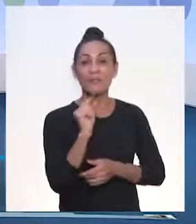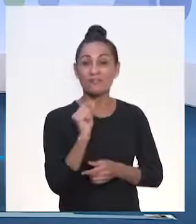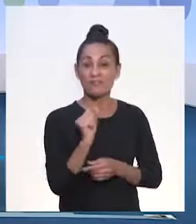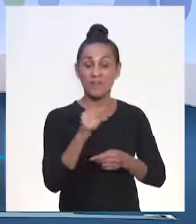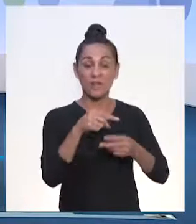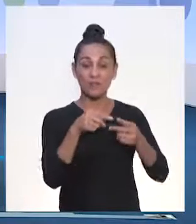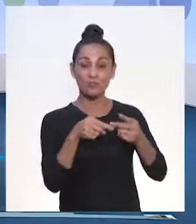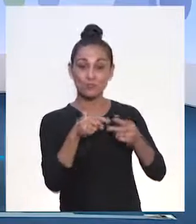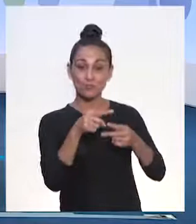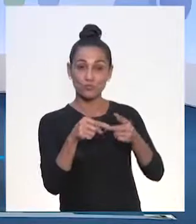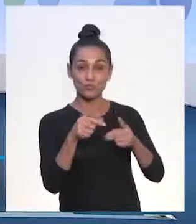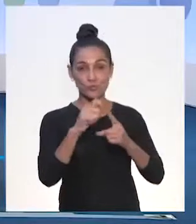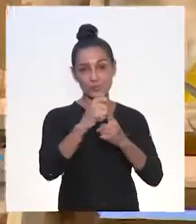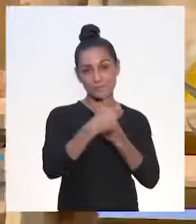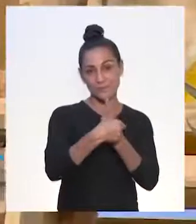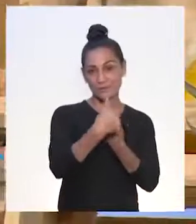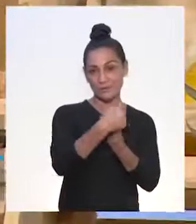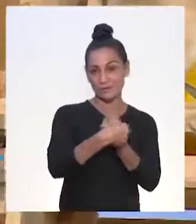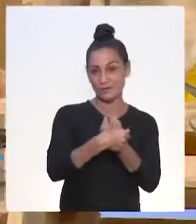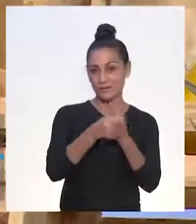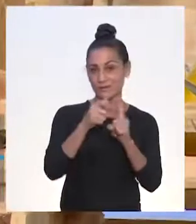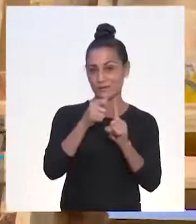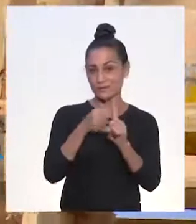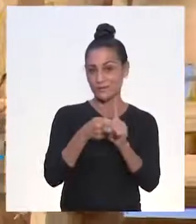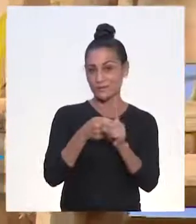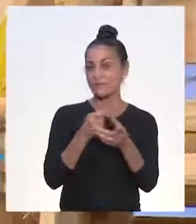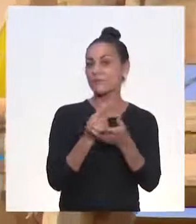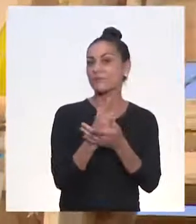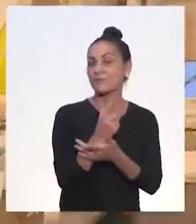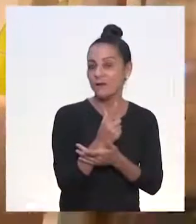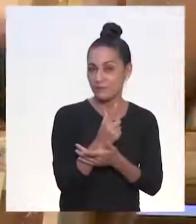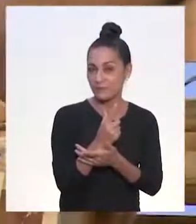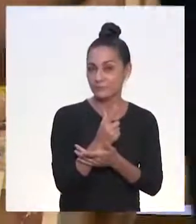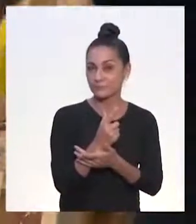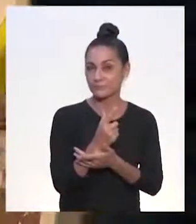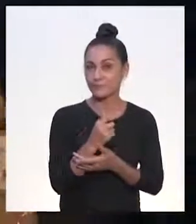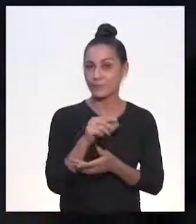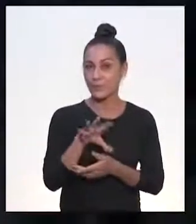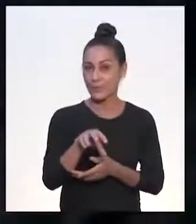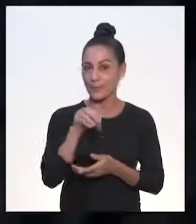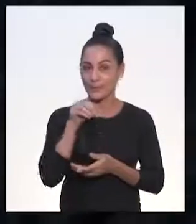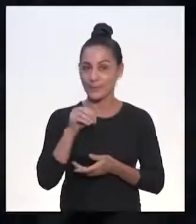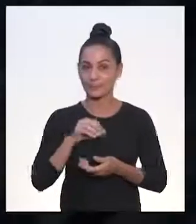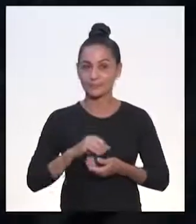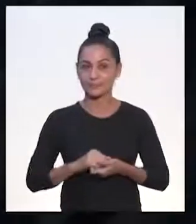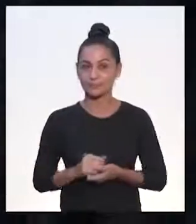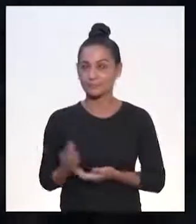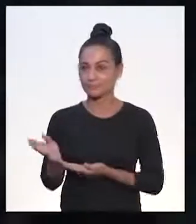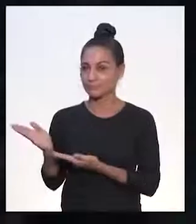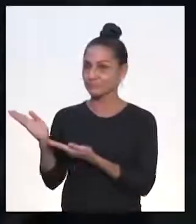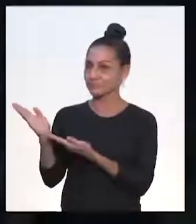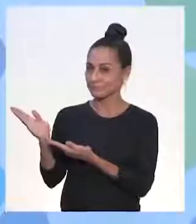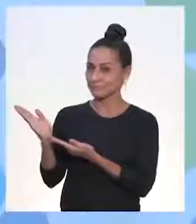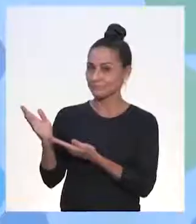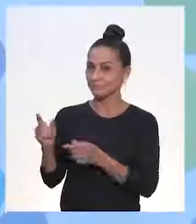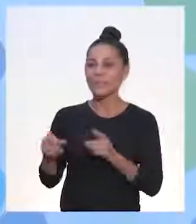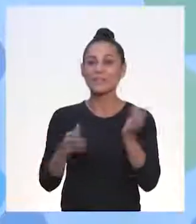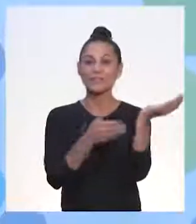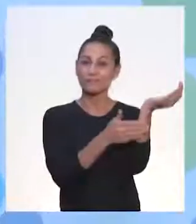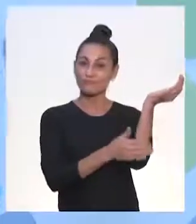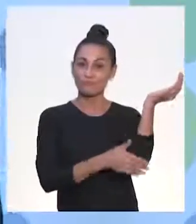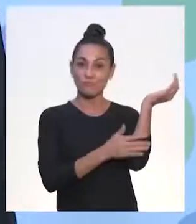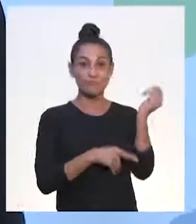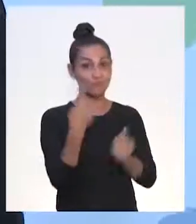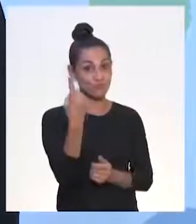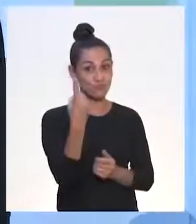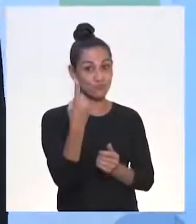2 bananas, né? Então você vai fazer a compra aí de duas bananas. Ok. Então pega aí 2 bananas. E um abacaxi só. Tudo